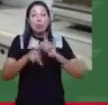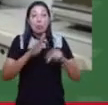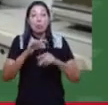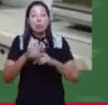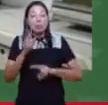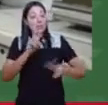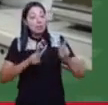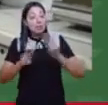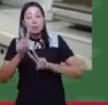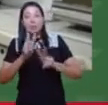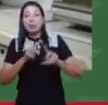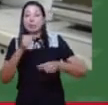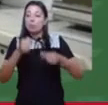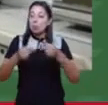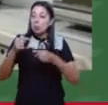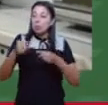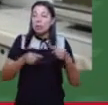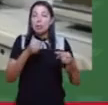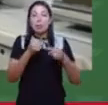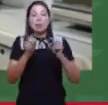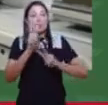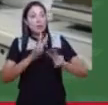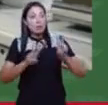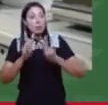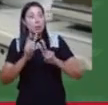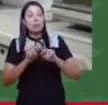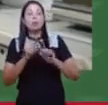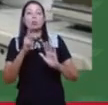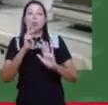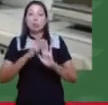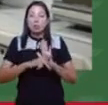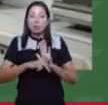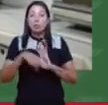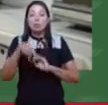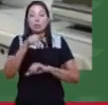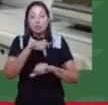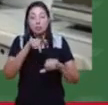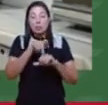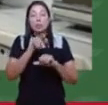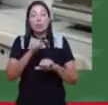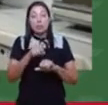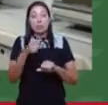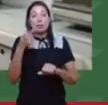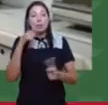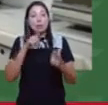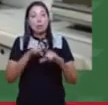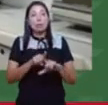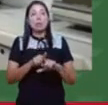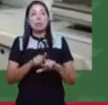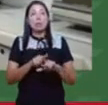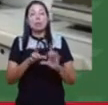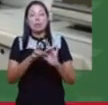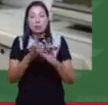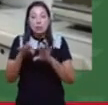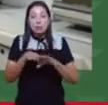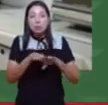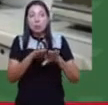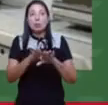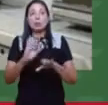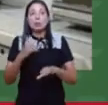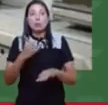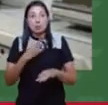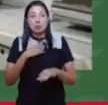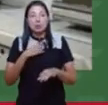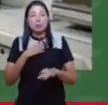nossa visão da política, a nossa visão de um projeto para o país. É isso que garante a democracia, a gente